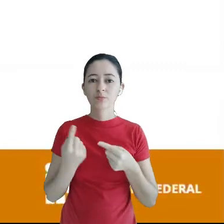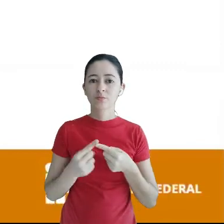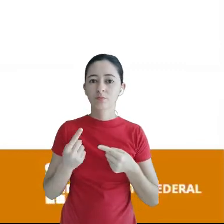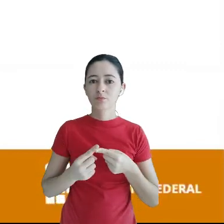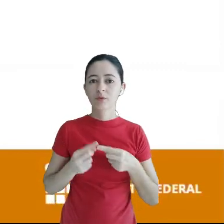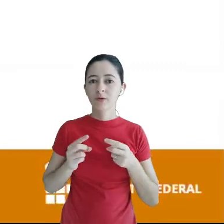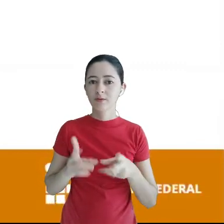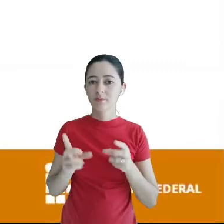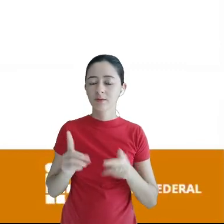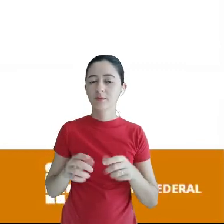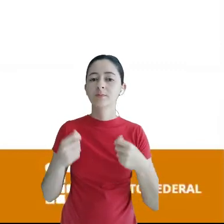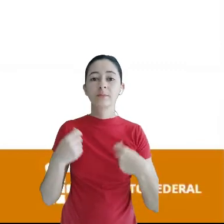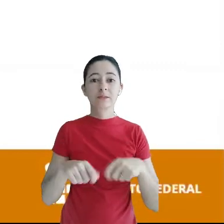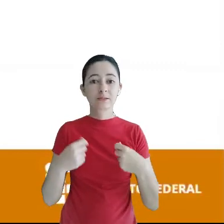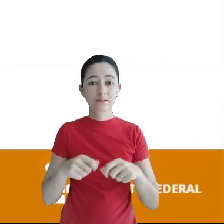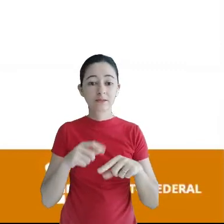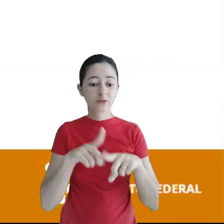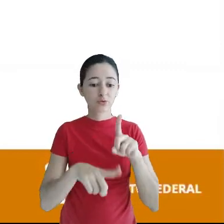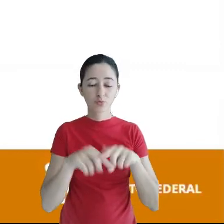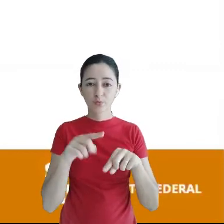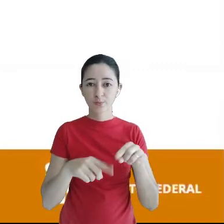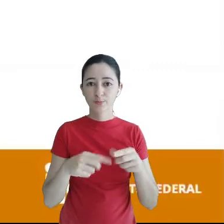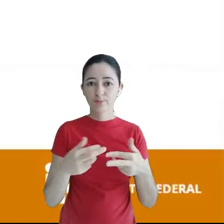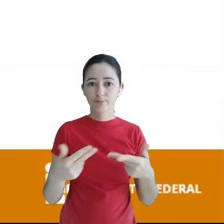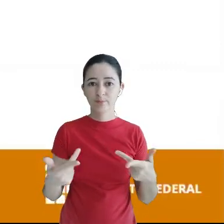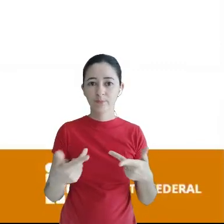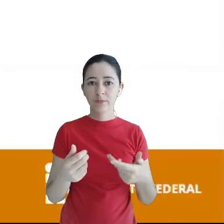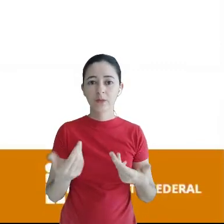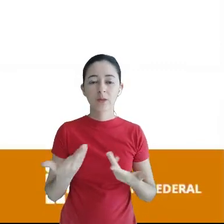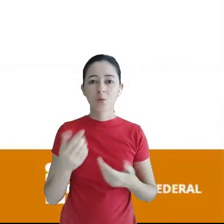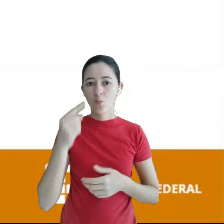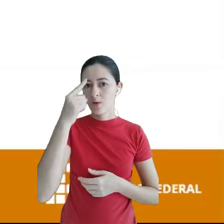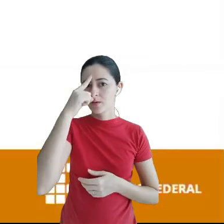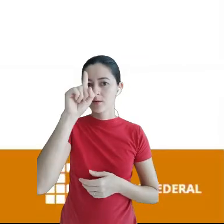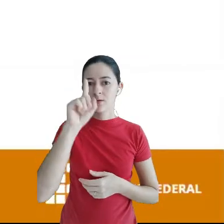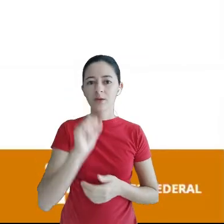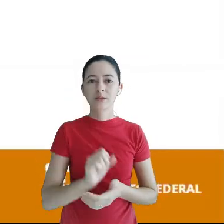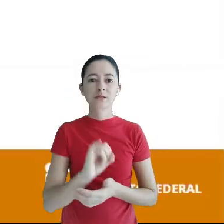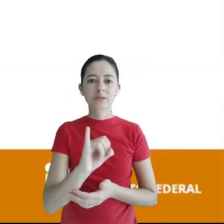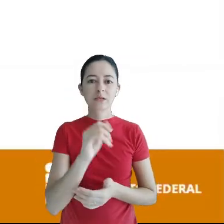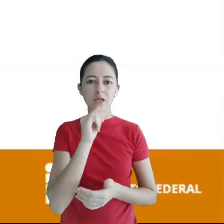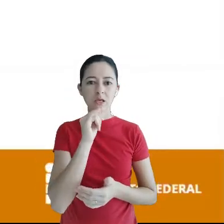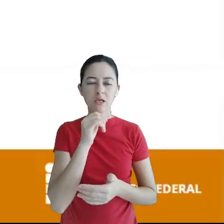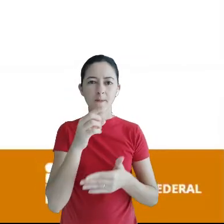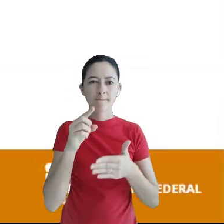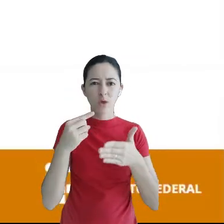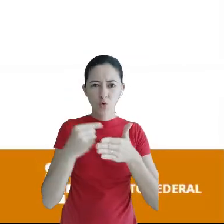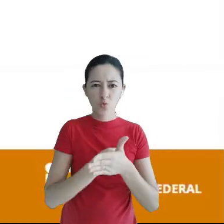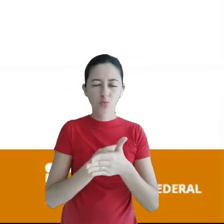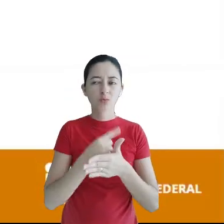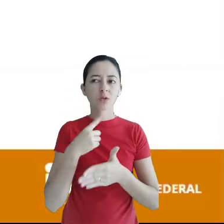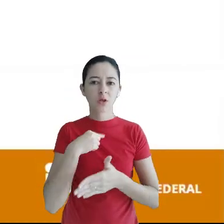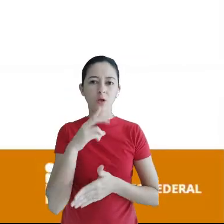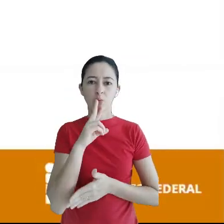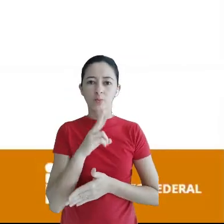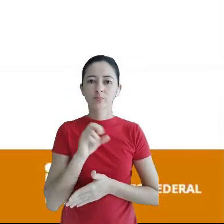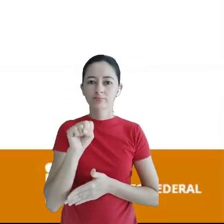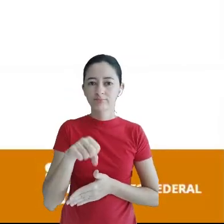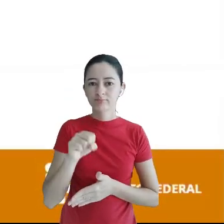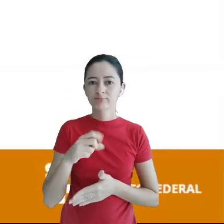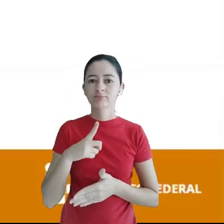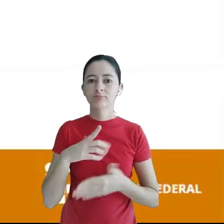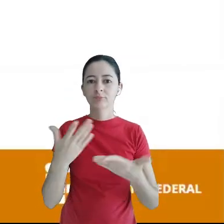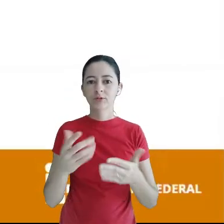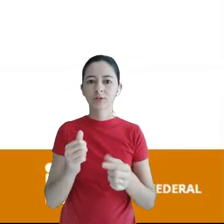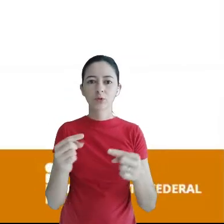Porque a venda precisa de produtos. Então, você já tem... Se eu tenho... A ideia é seguinte, básica, assim, resumindo. Se eu já tenho sim em algum do relacionamento, eu já relaciono.